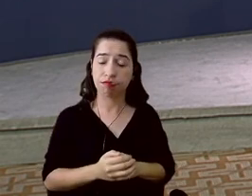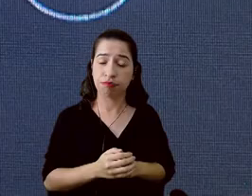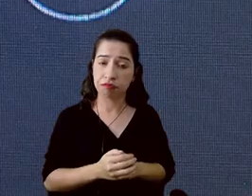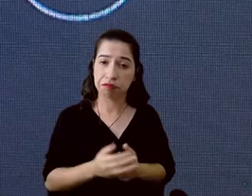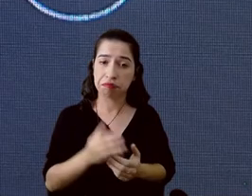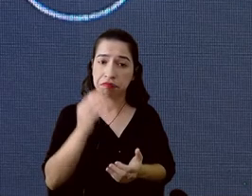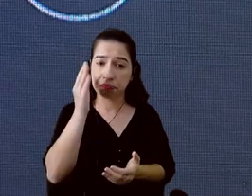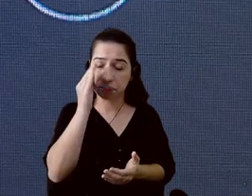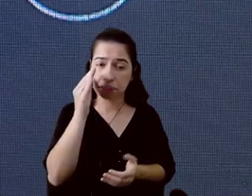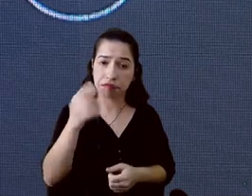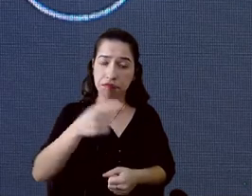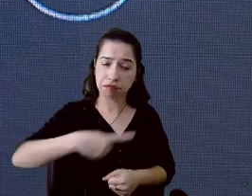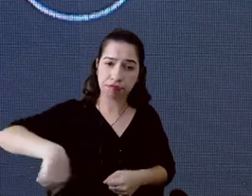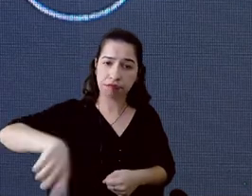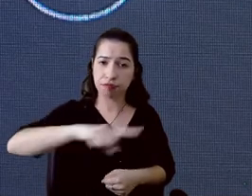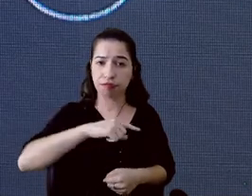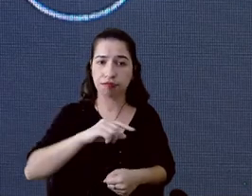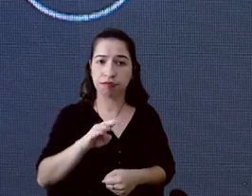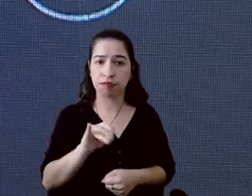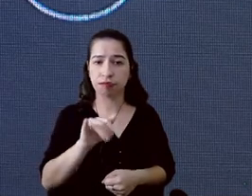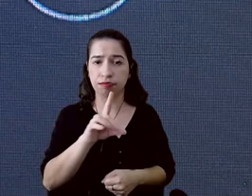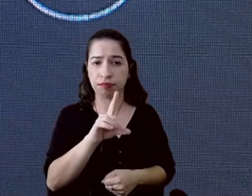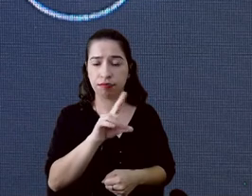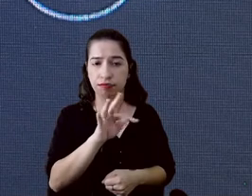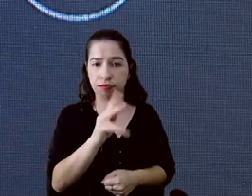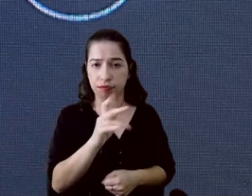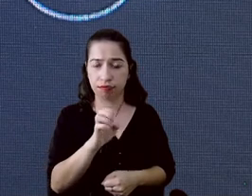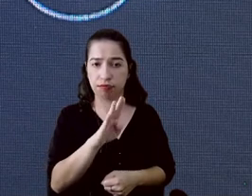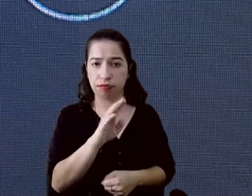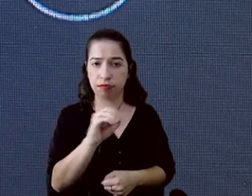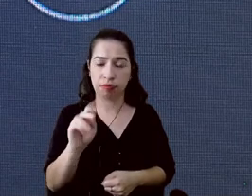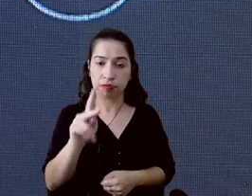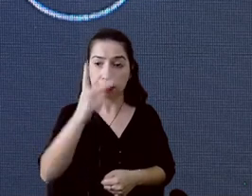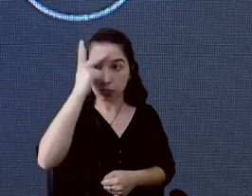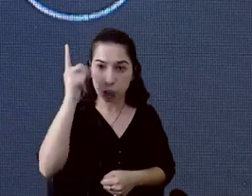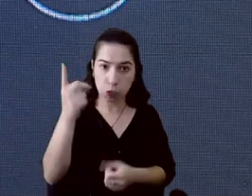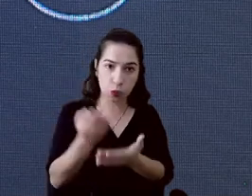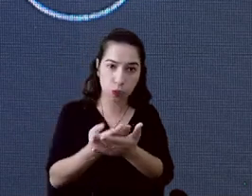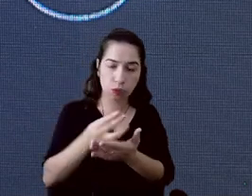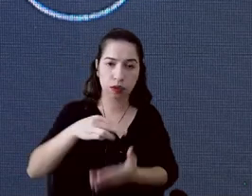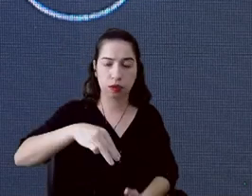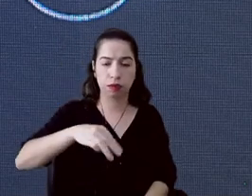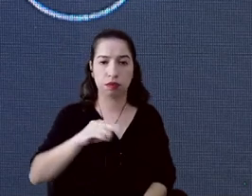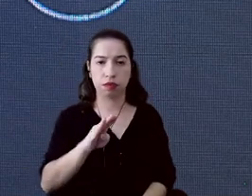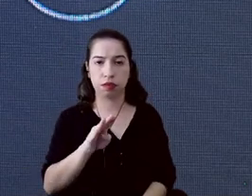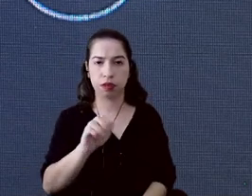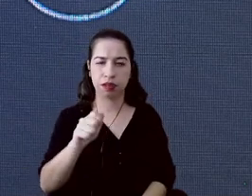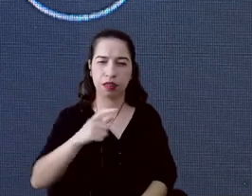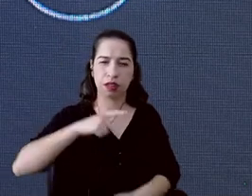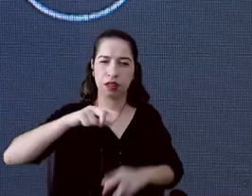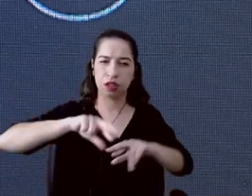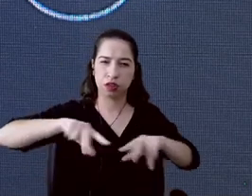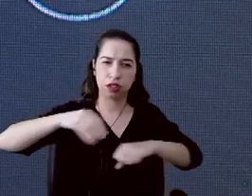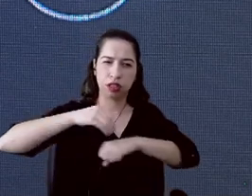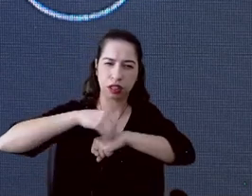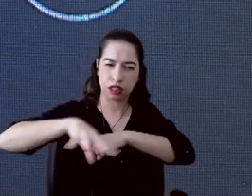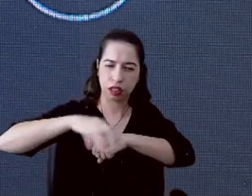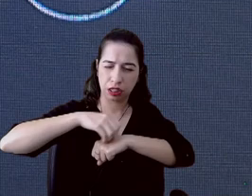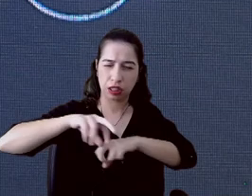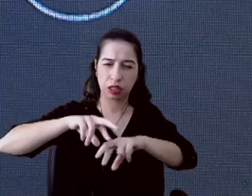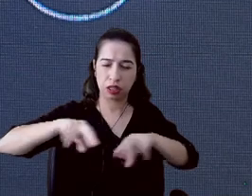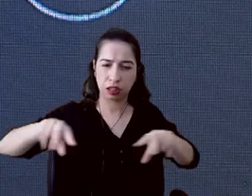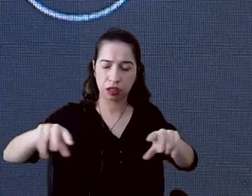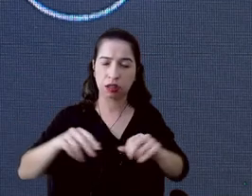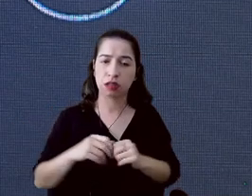book né quem fez NBA e todas as dicas de outros dos Fundos e tal falar assim